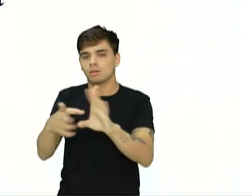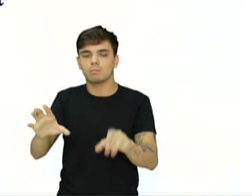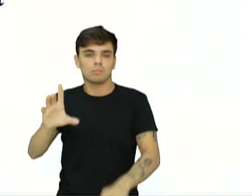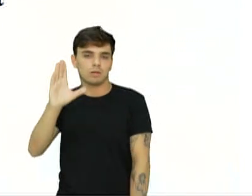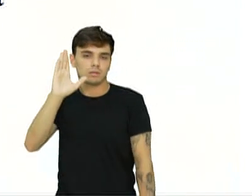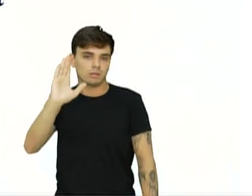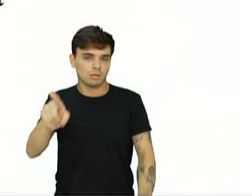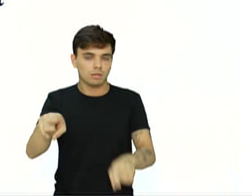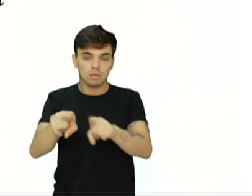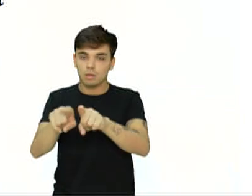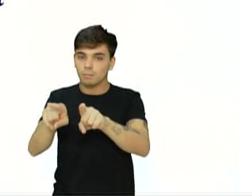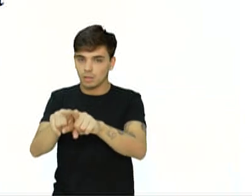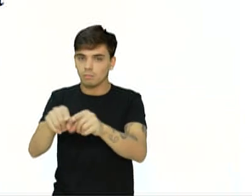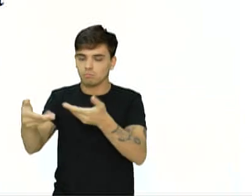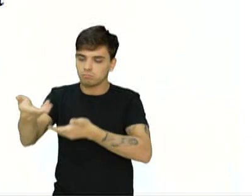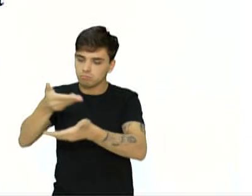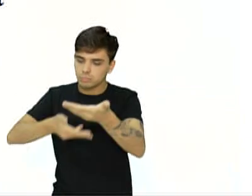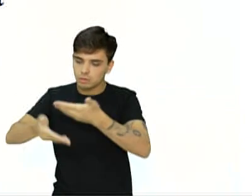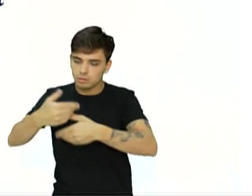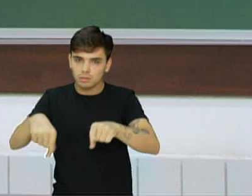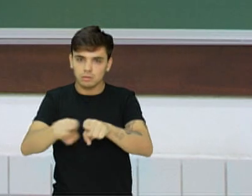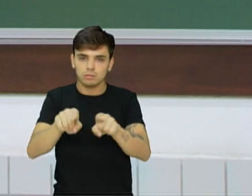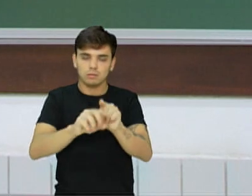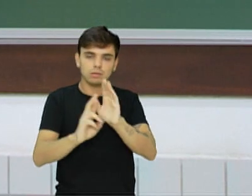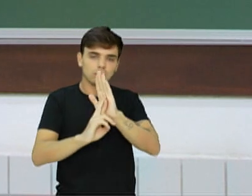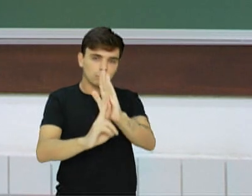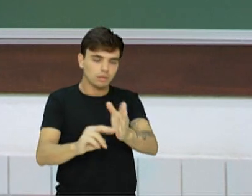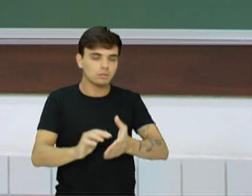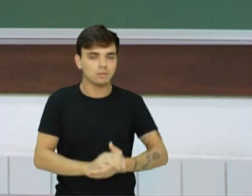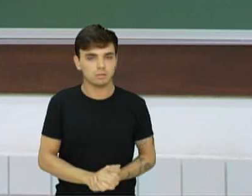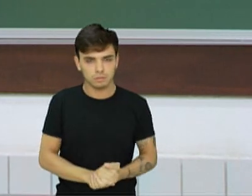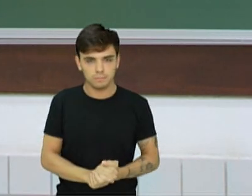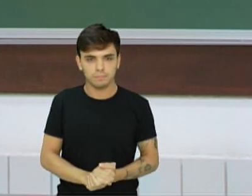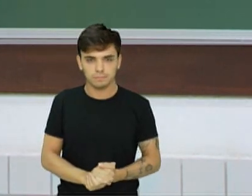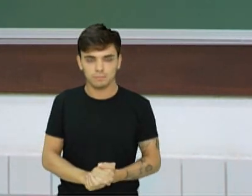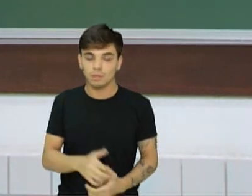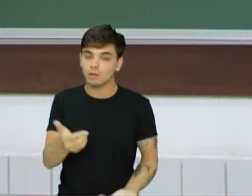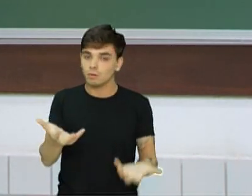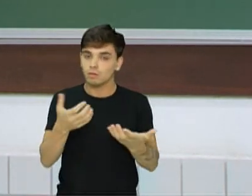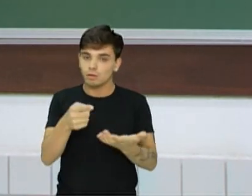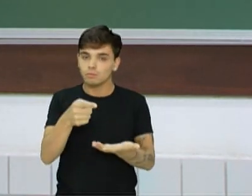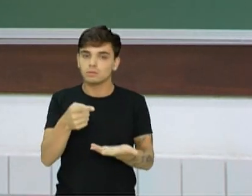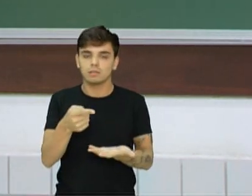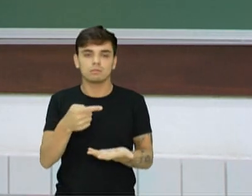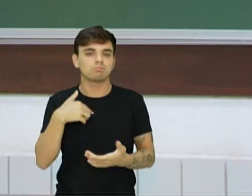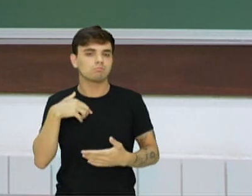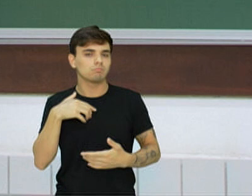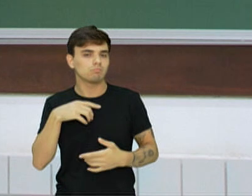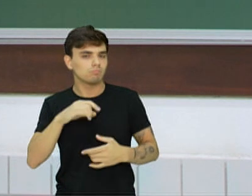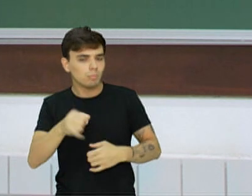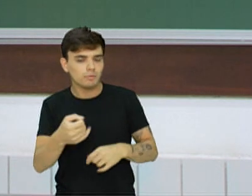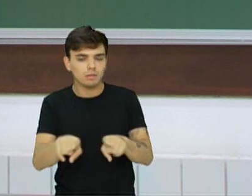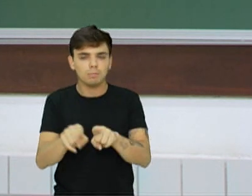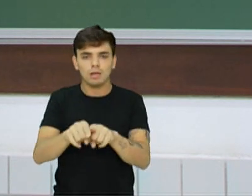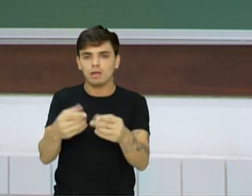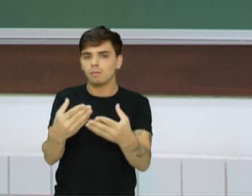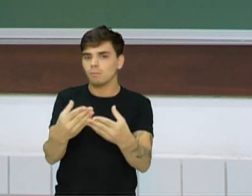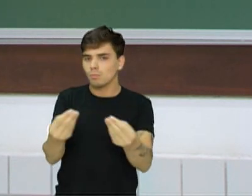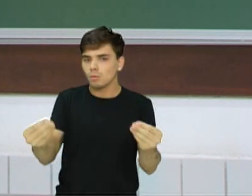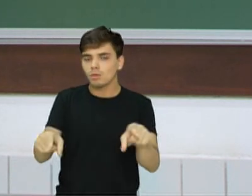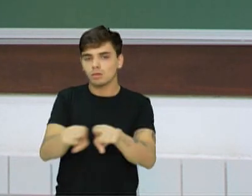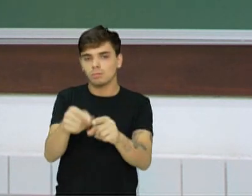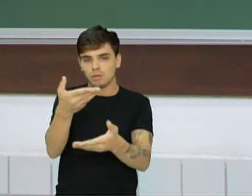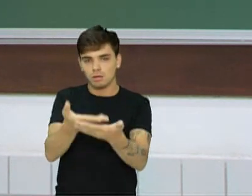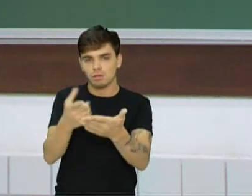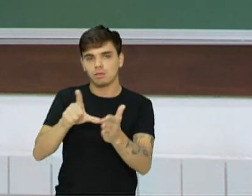ou democracia participativa e representativa. Espero que vocês tenham aproveitado bastante, aqui temos